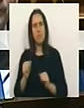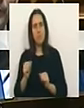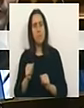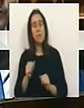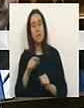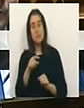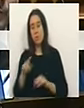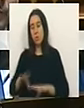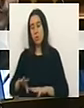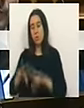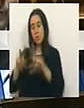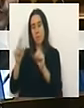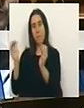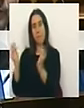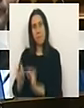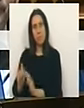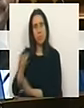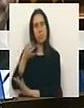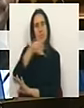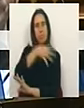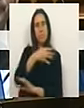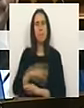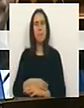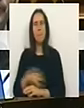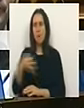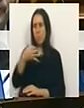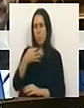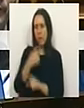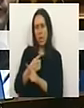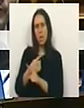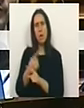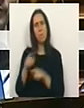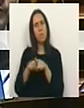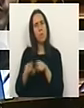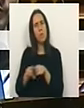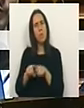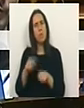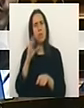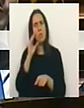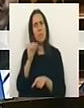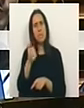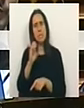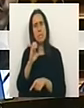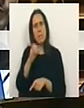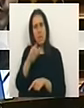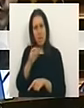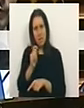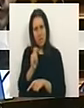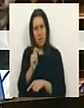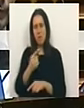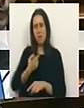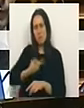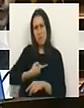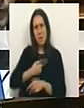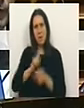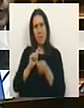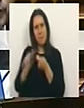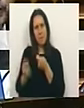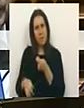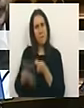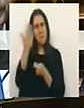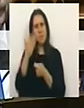outros? Com a mesma política monetária do BCE, porque é que pagamos tanto mais do que os outros para financiar o